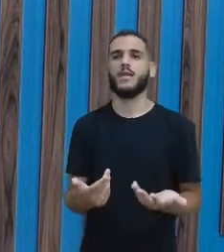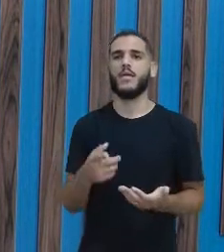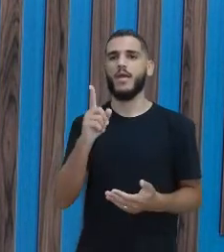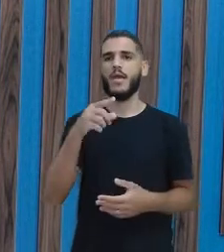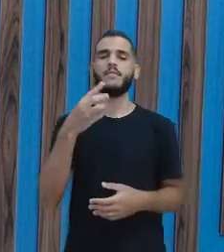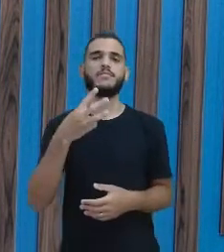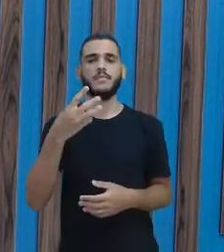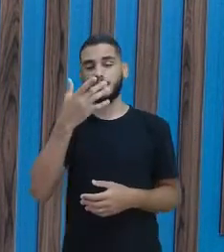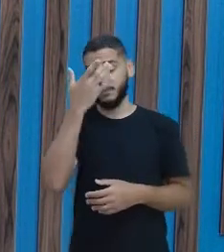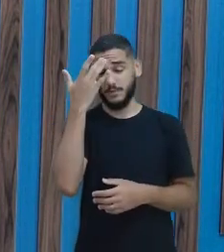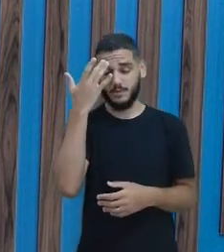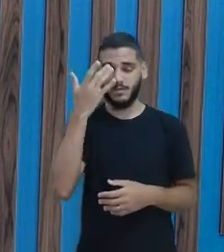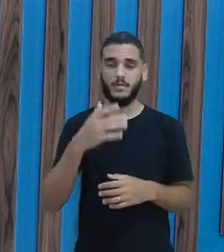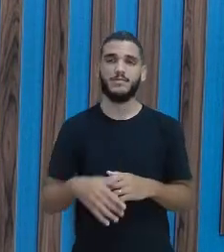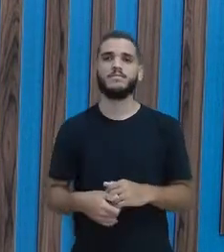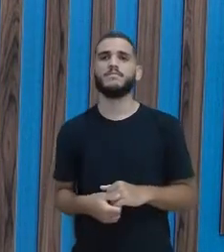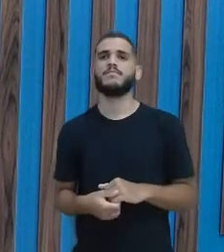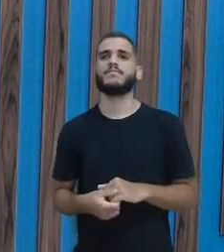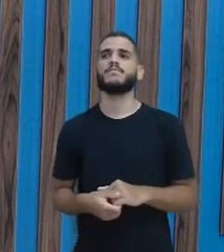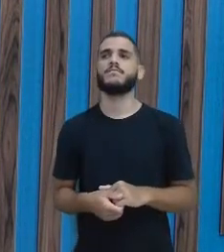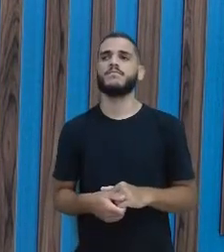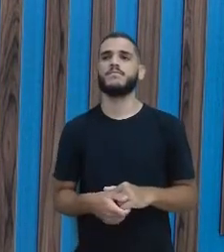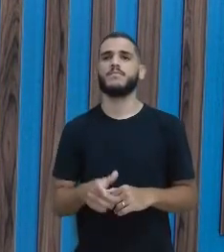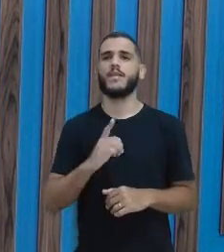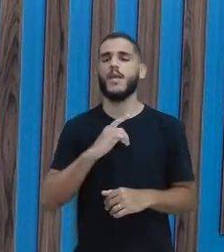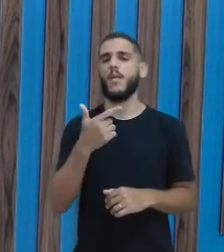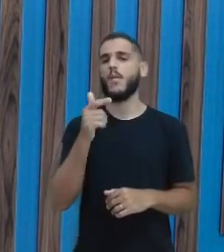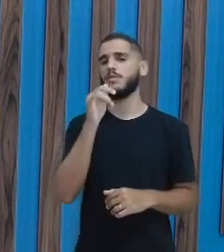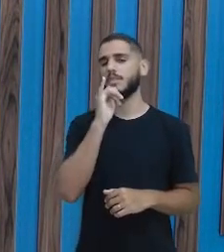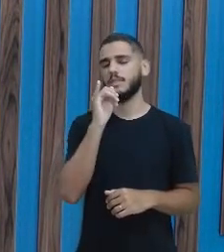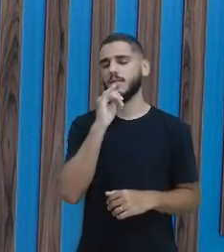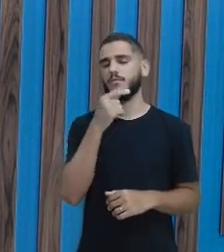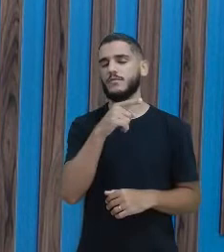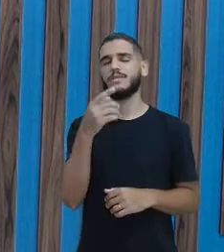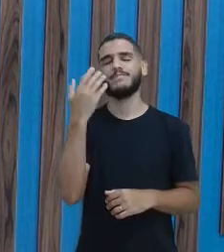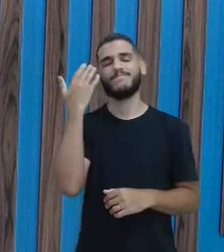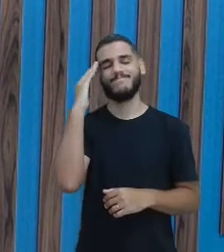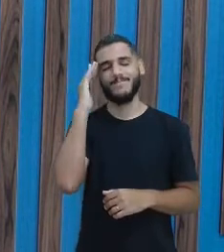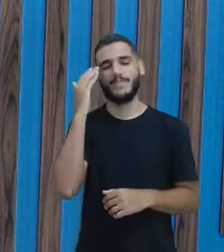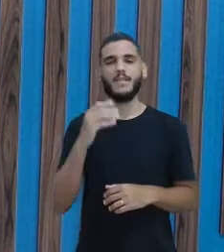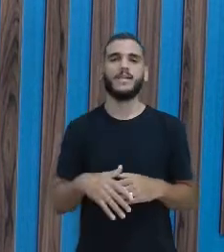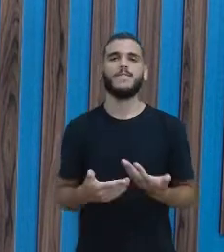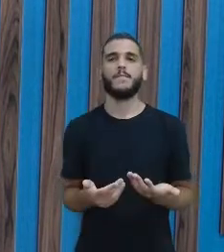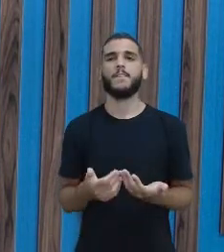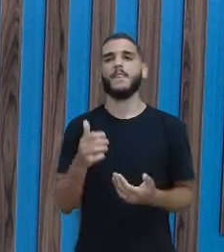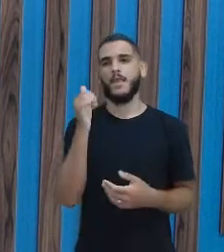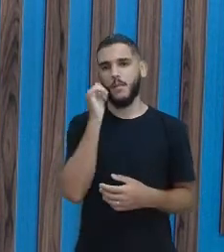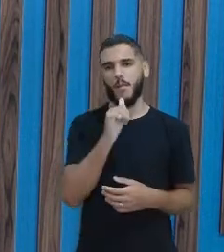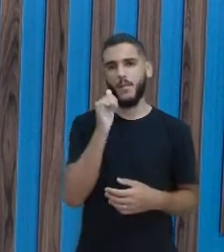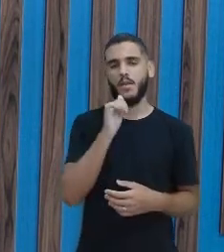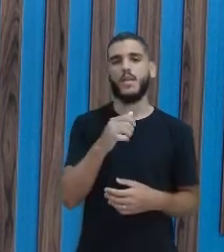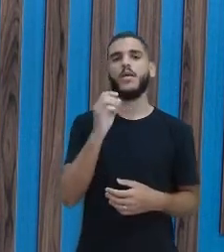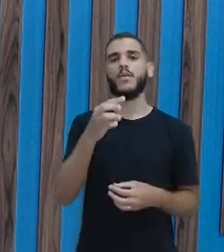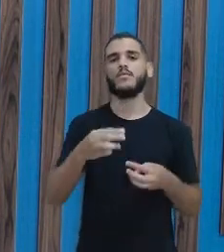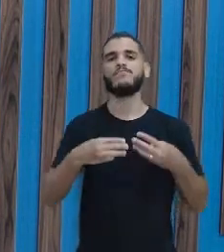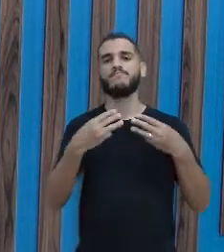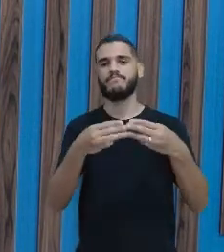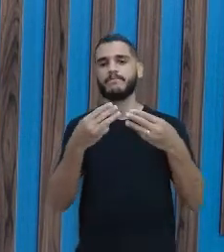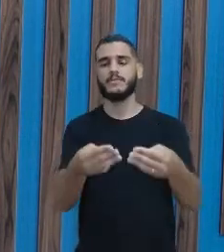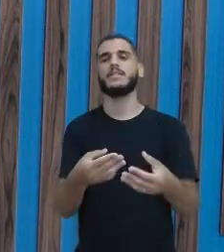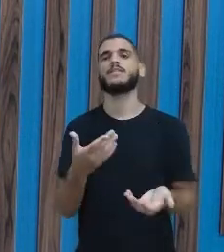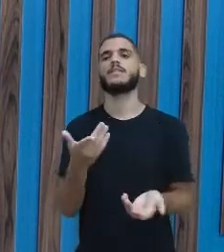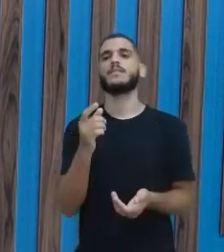terceira pessoa. E aí eu coloquei um outro exemplo para vocês perceberem bem. Maatai foi ministra dos